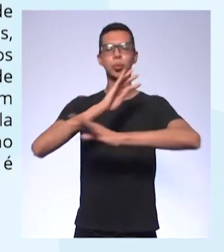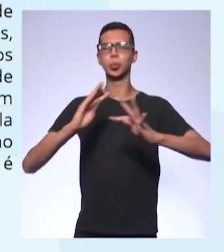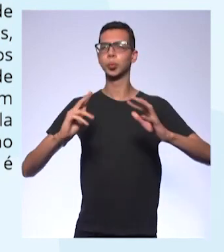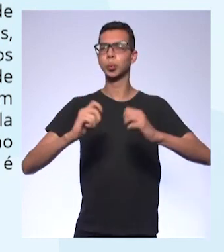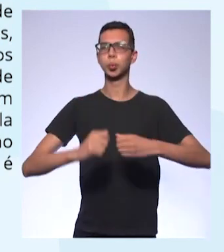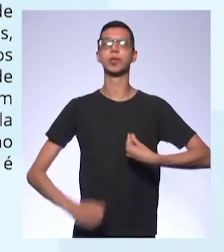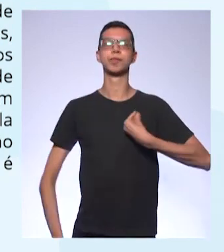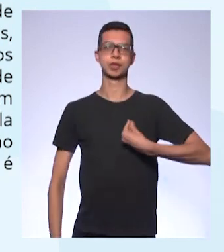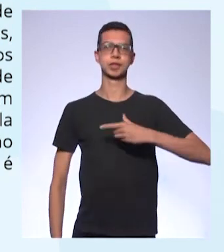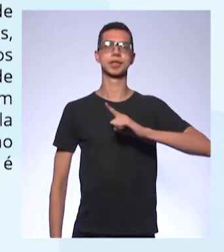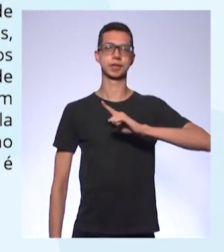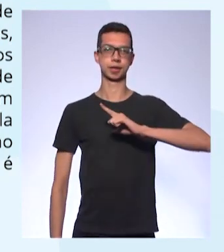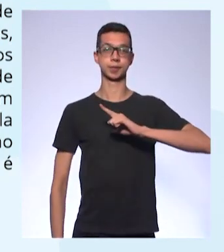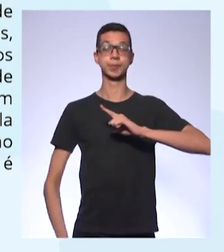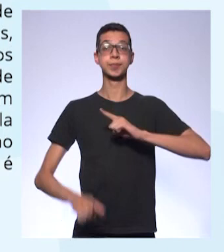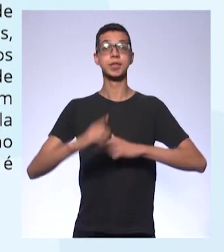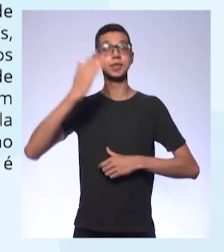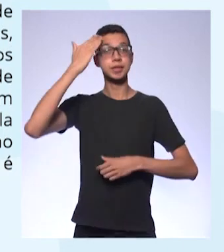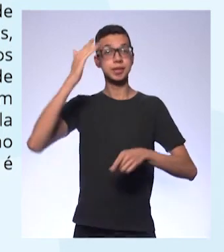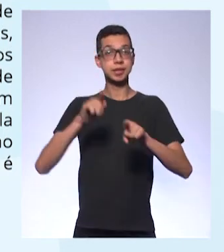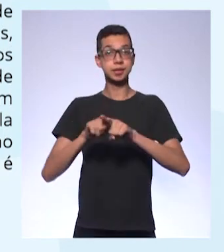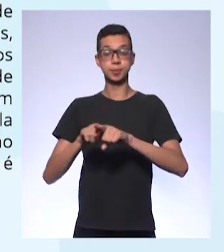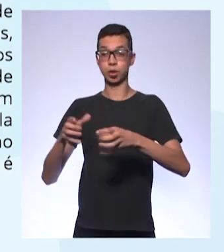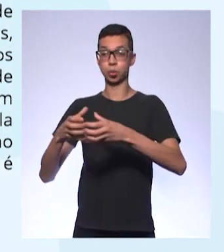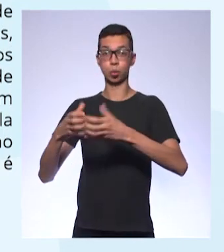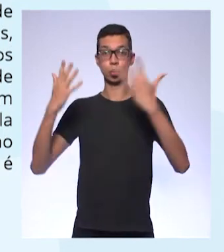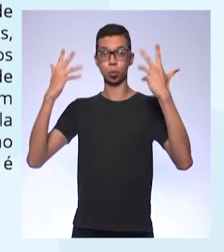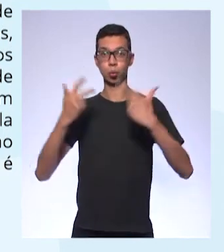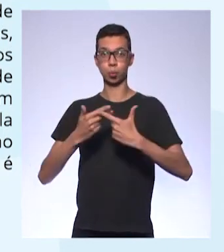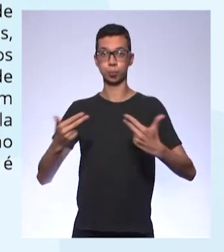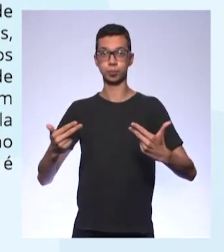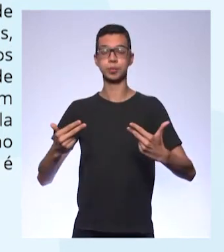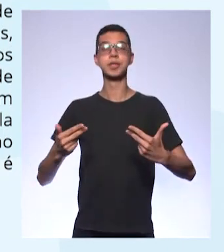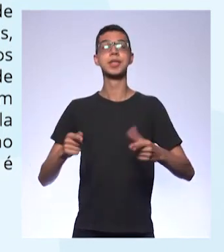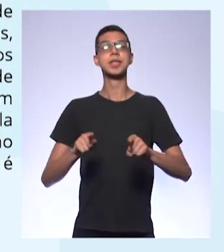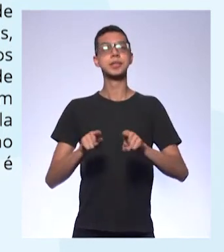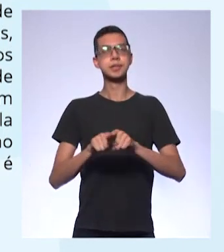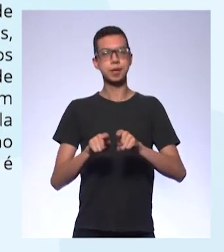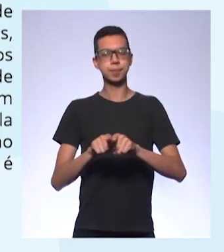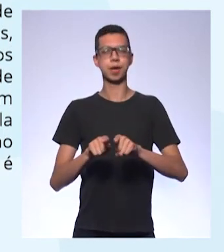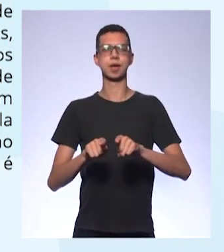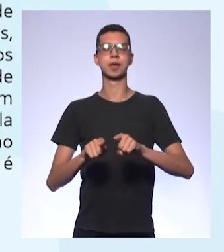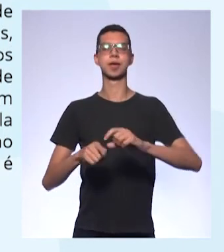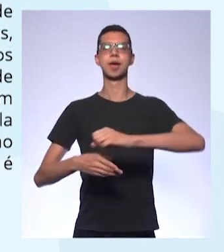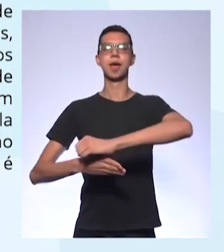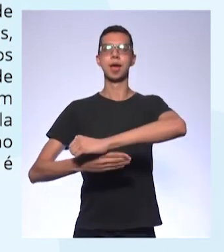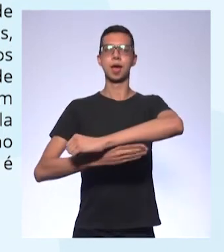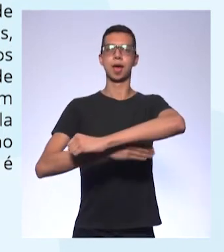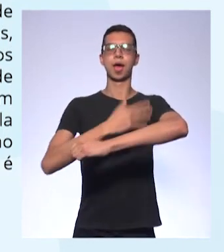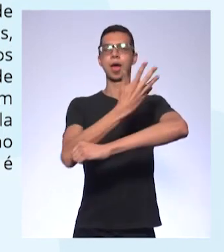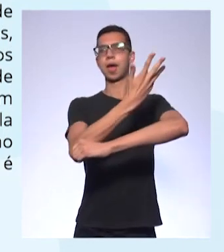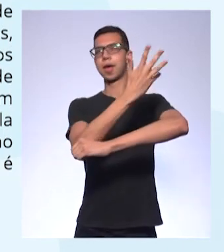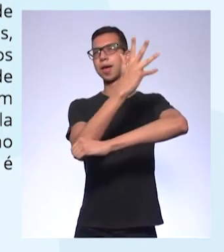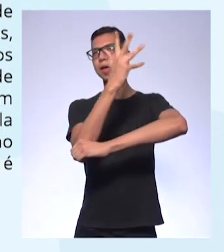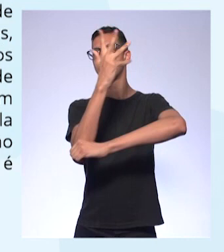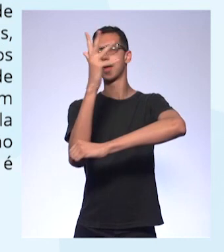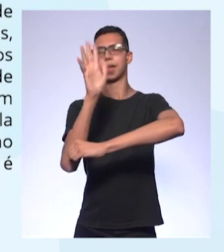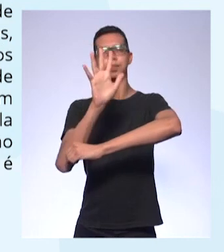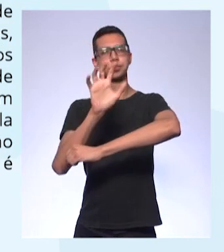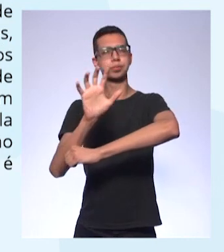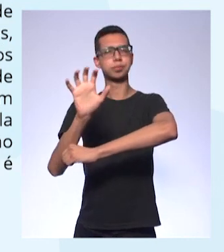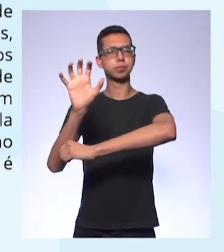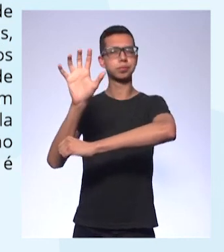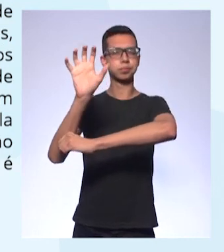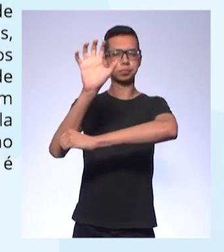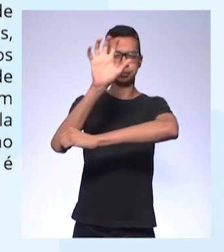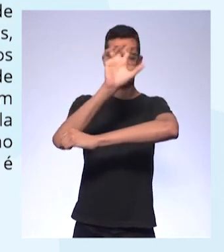espécies, entre espécies e de ecossistemas. O termo tem como sinônimo a diversidade biológica.